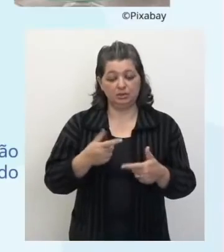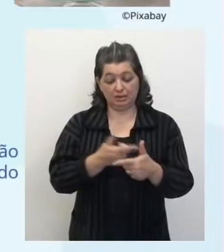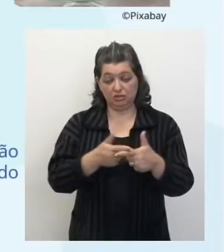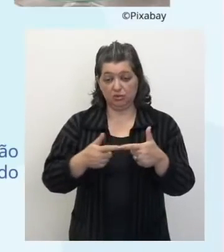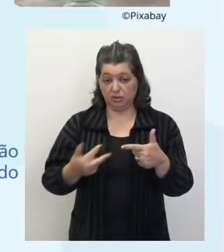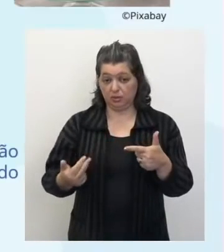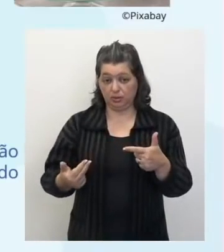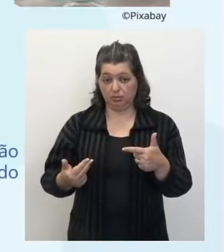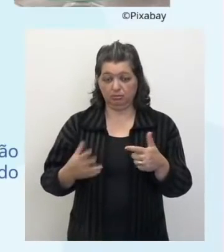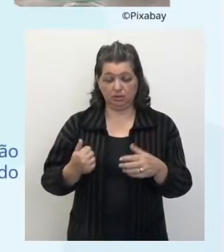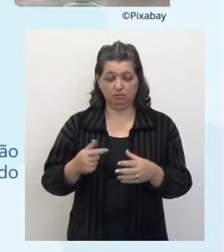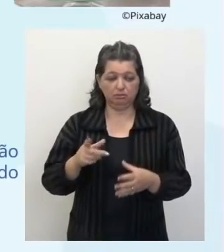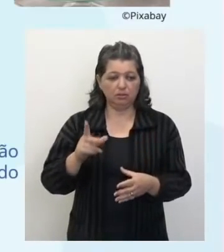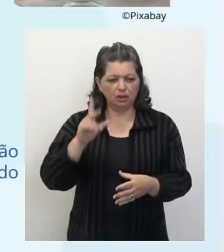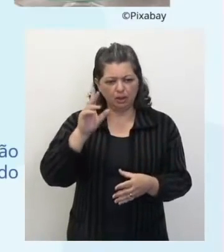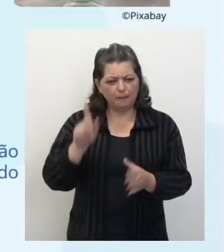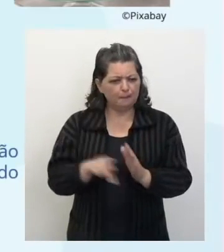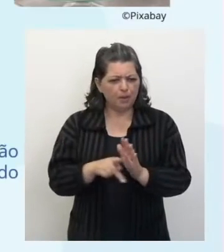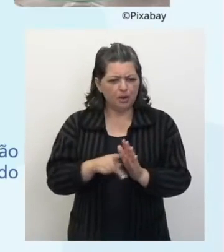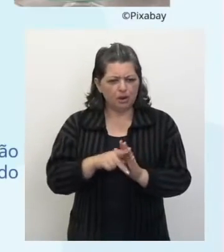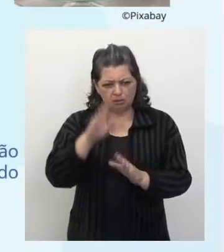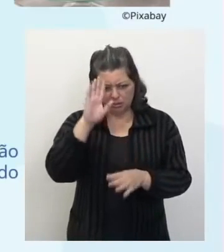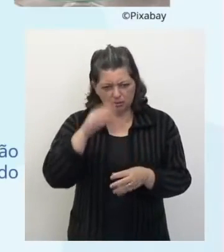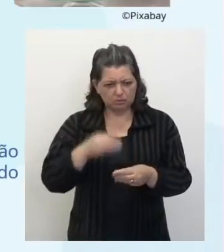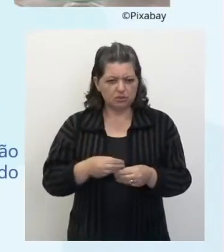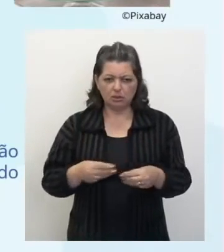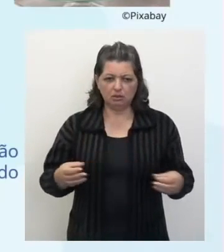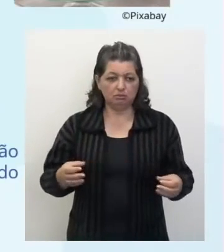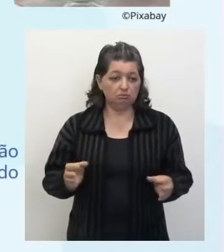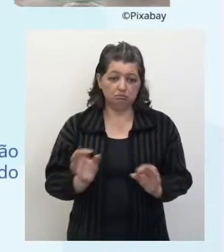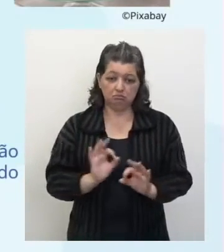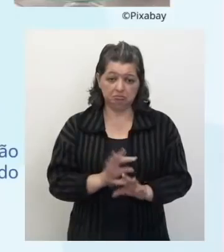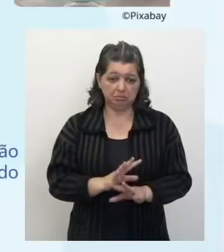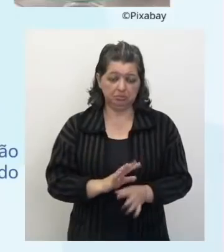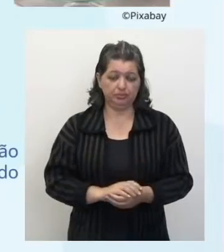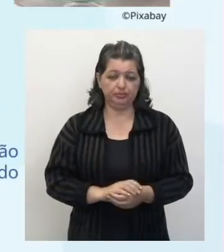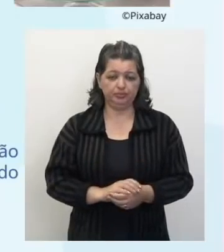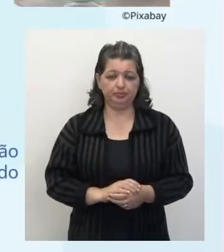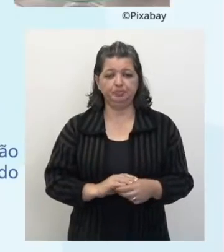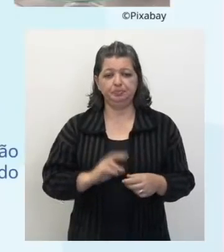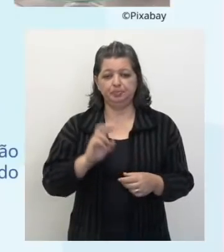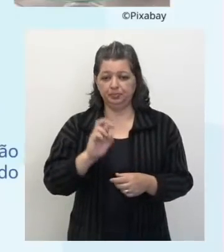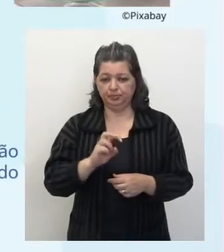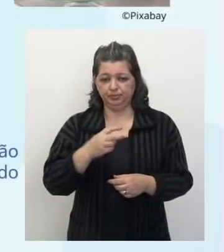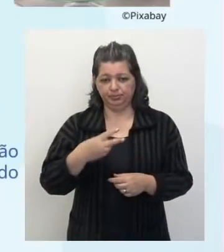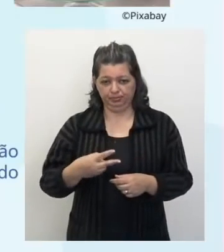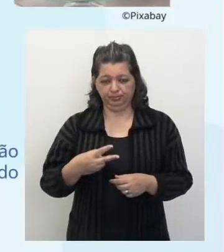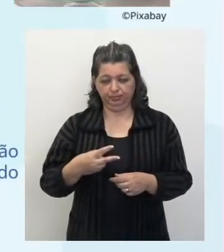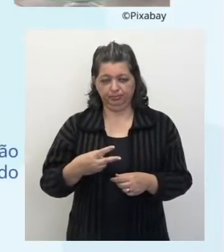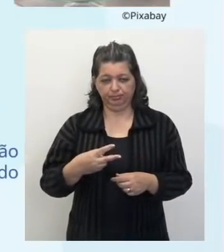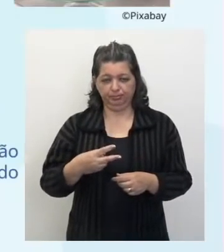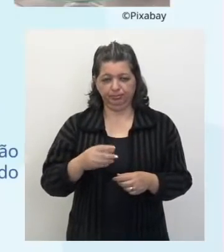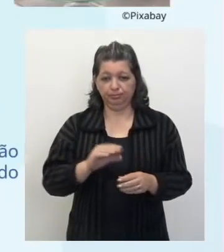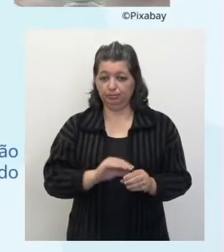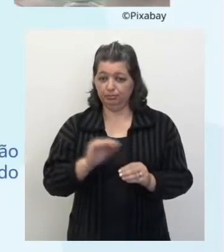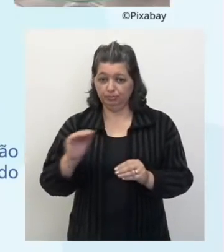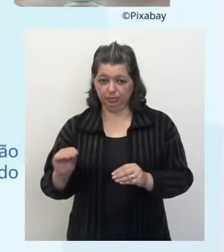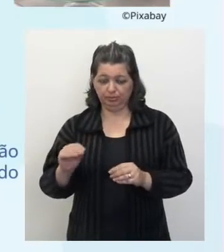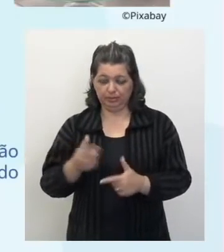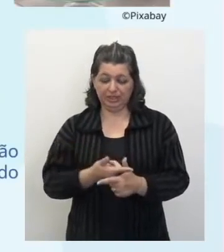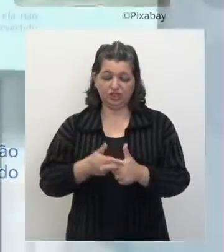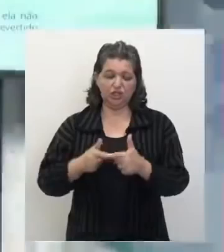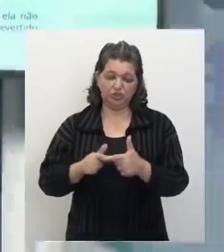enfim, tá? Ela investiu R$ 7.800 e começou o negócio. Bom, depois de fazer cálculos, ela chegou à conclusão que cada